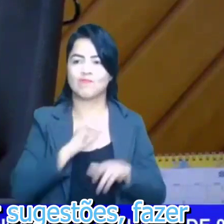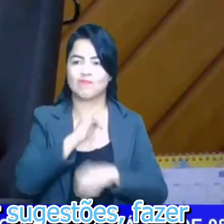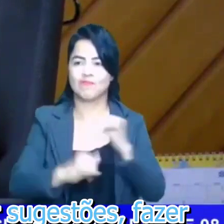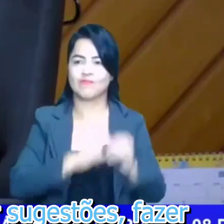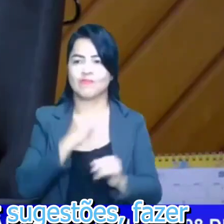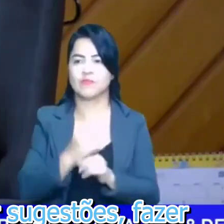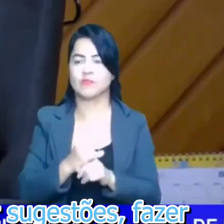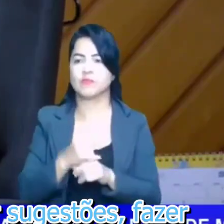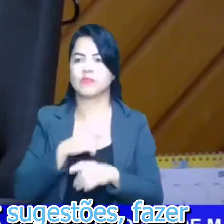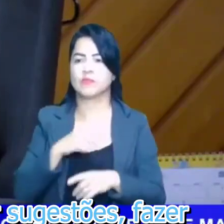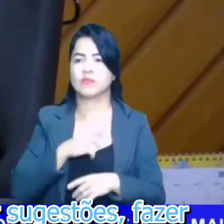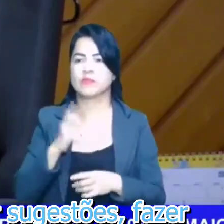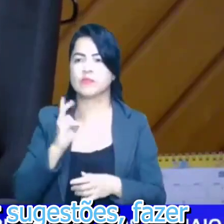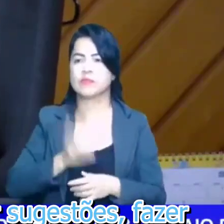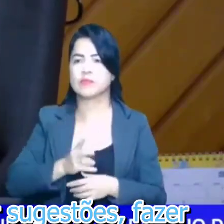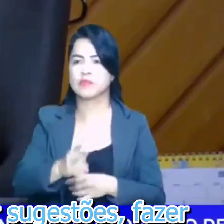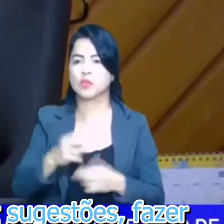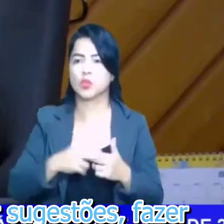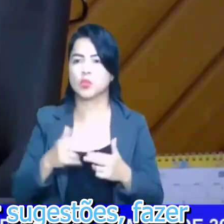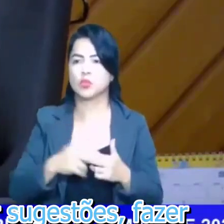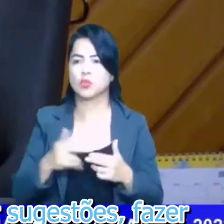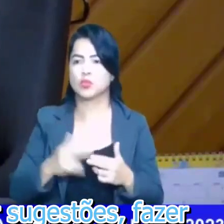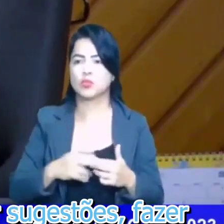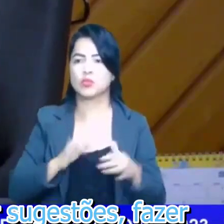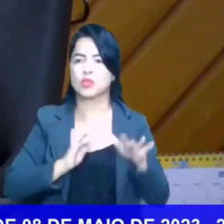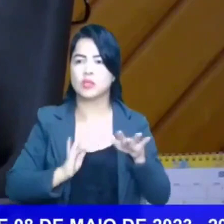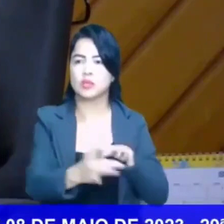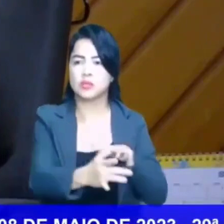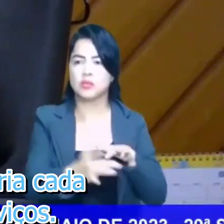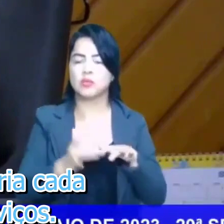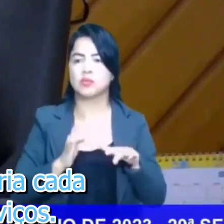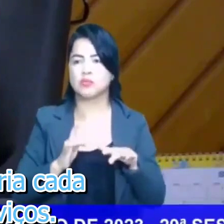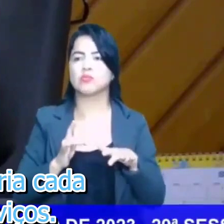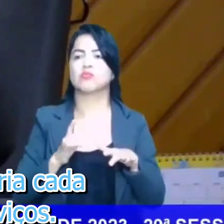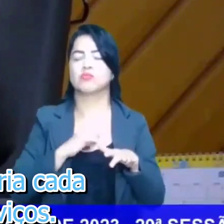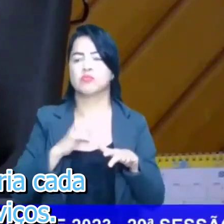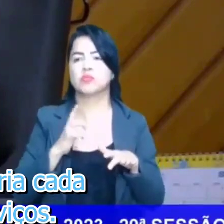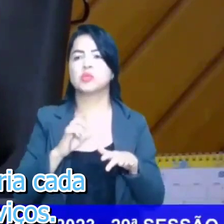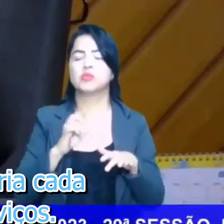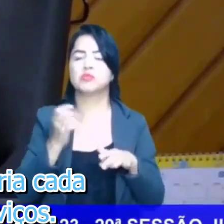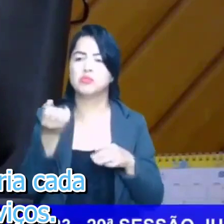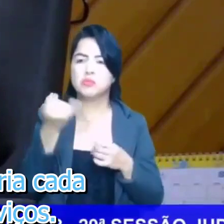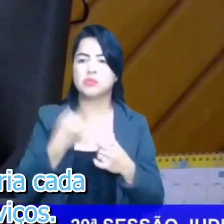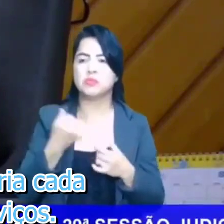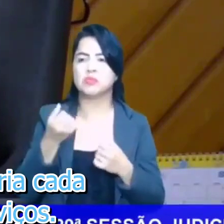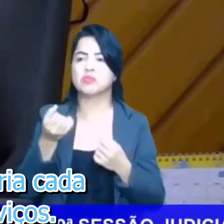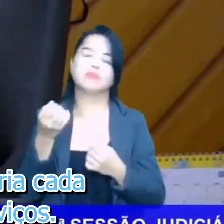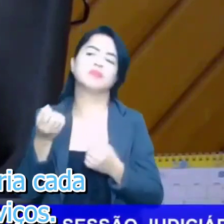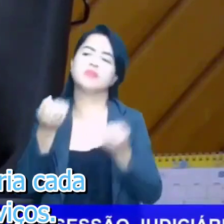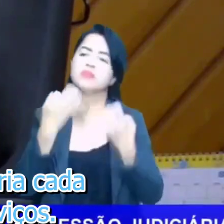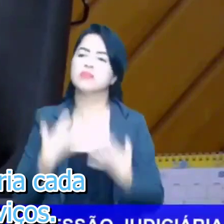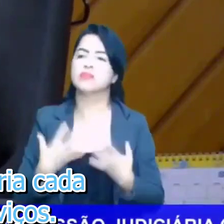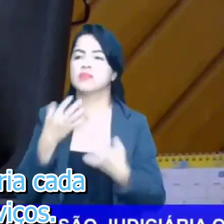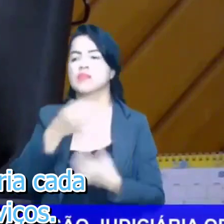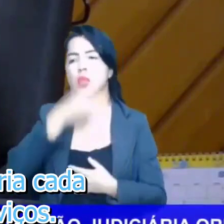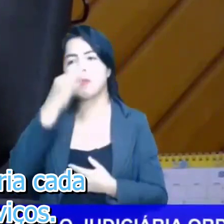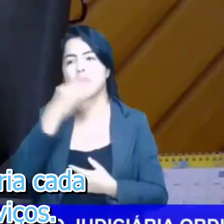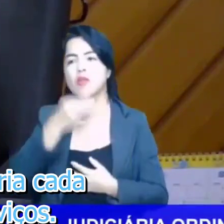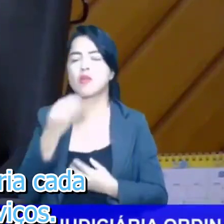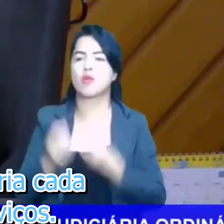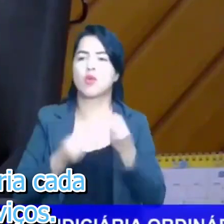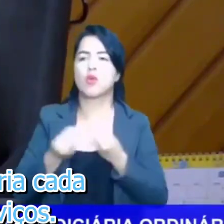fazer o uso das redes sociais para mandar sugestões, fazer críticas, elogios, tudo isso aí faz parte da